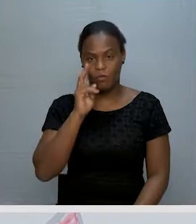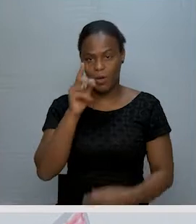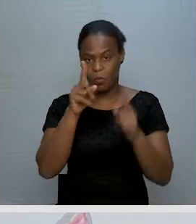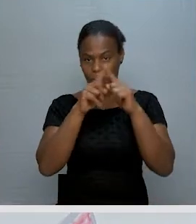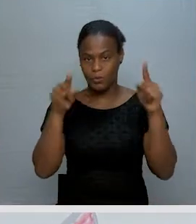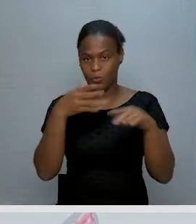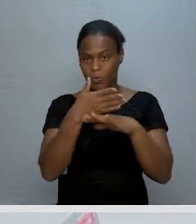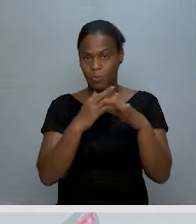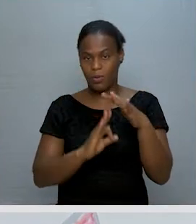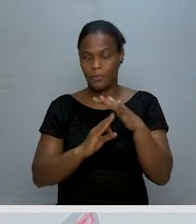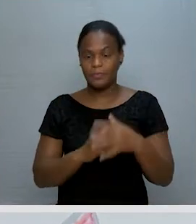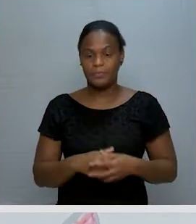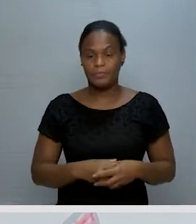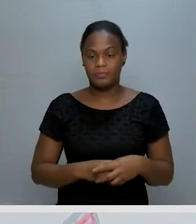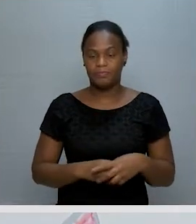1/4